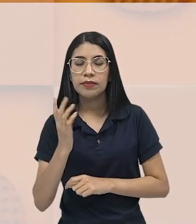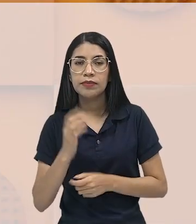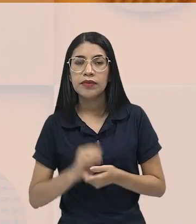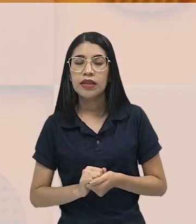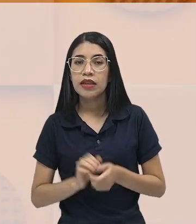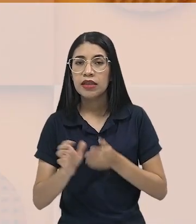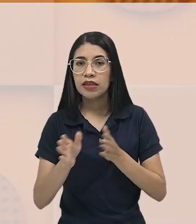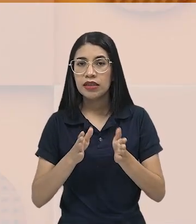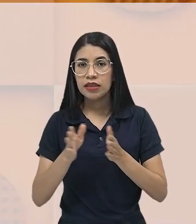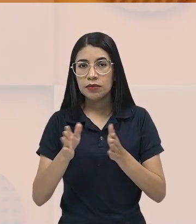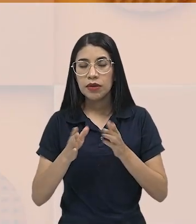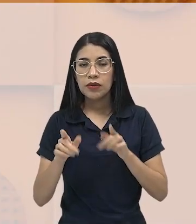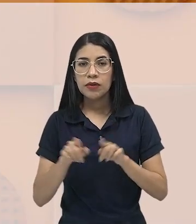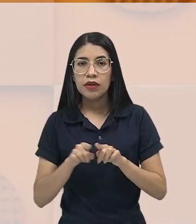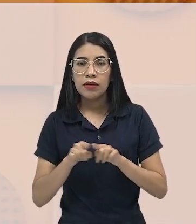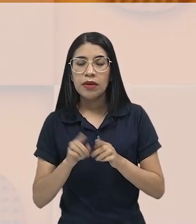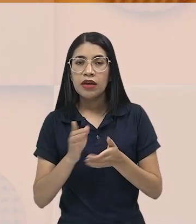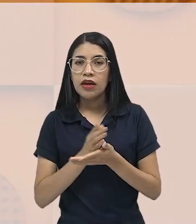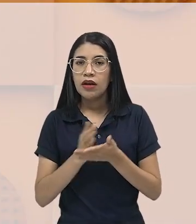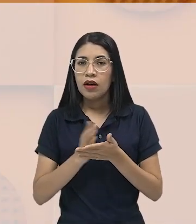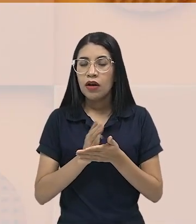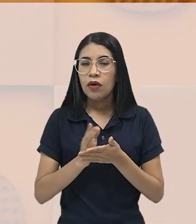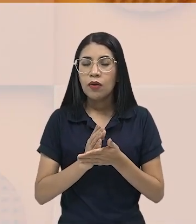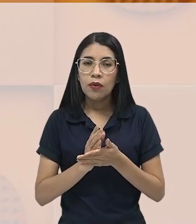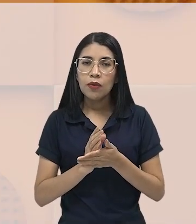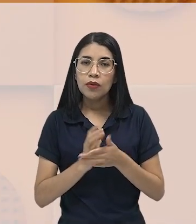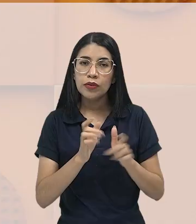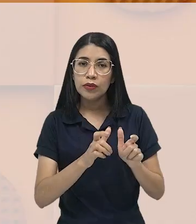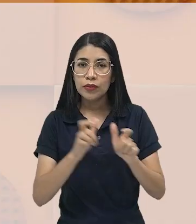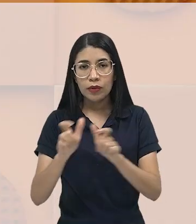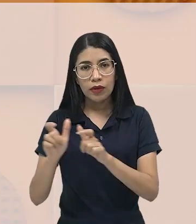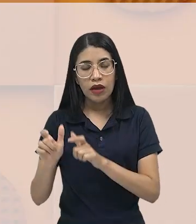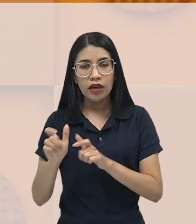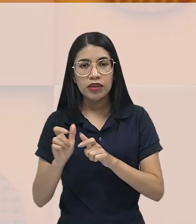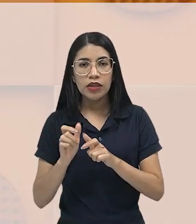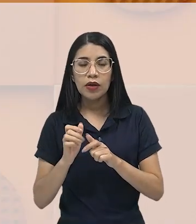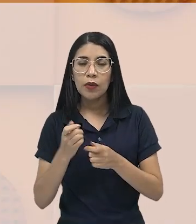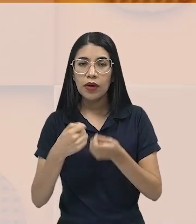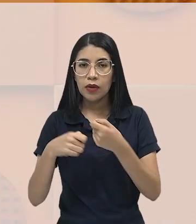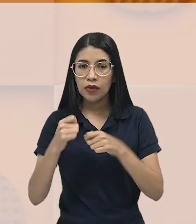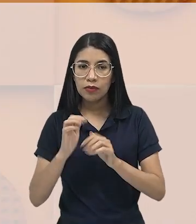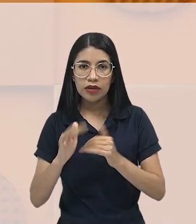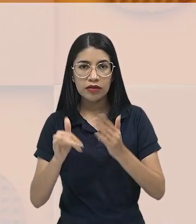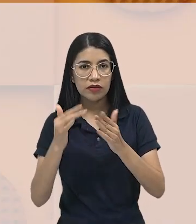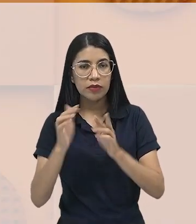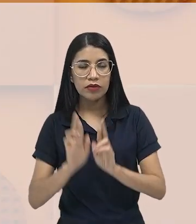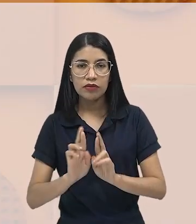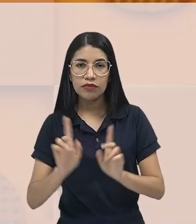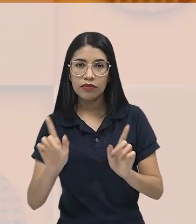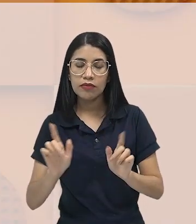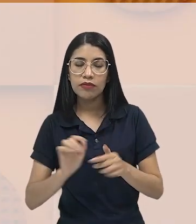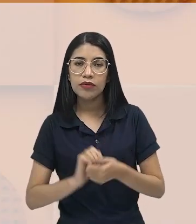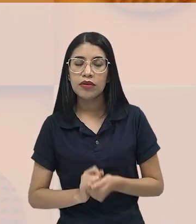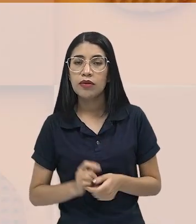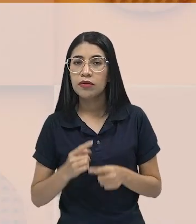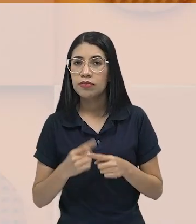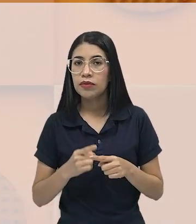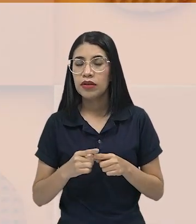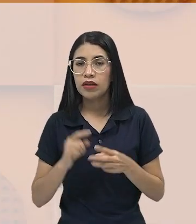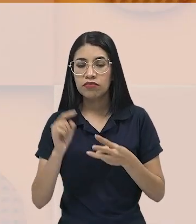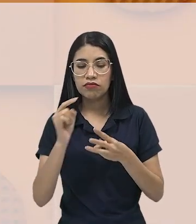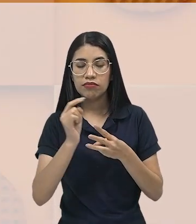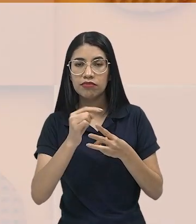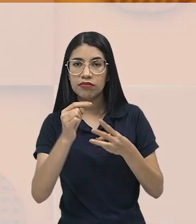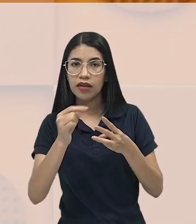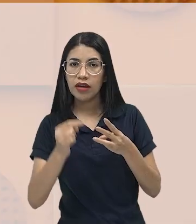nesse momento, né, alguns estados eles vão desenvolver aspectos econômicos diferentes de outros, por conta desses aspectos,